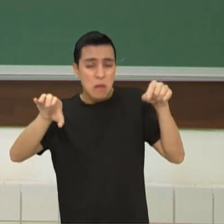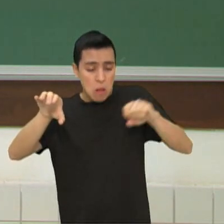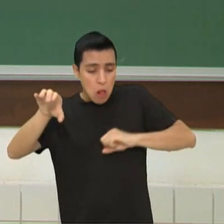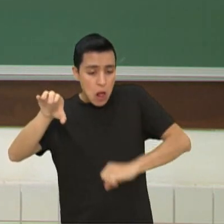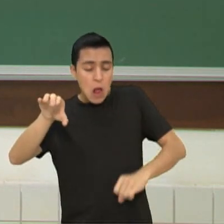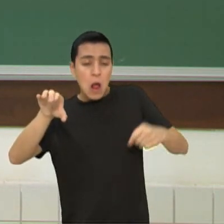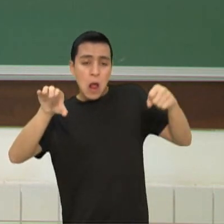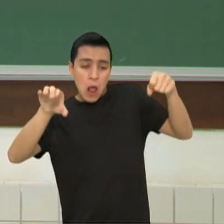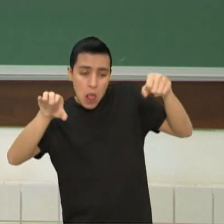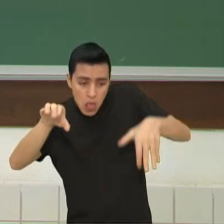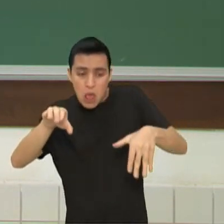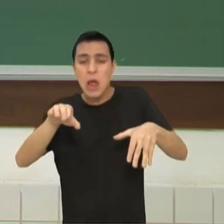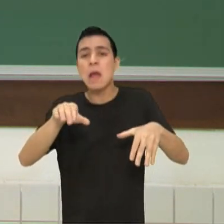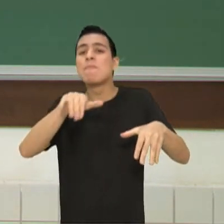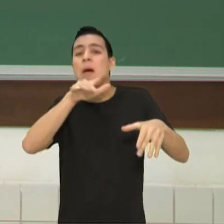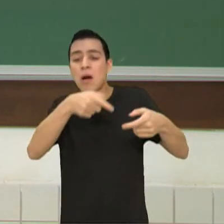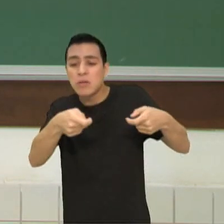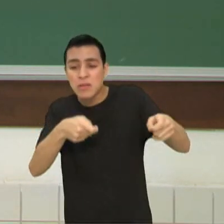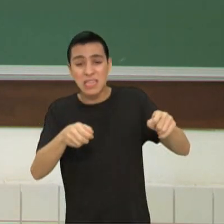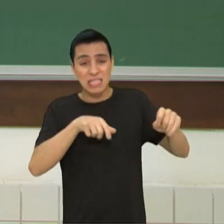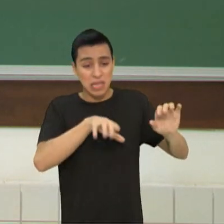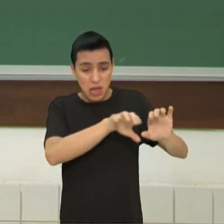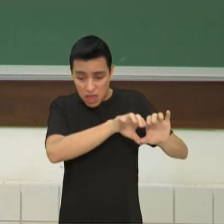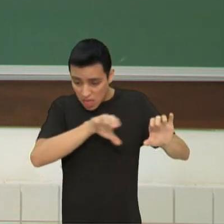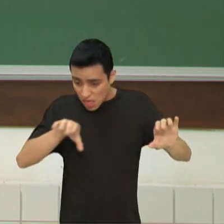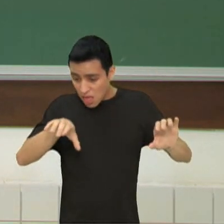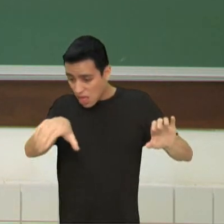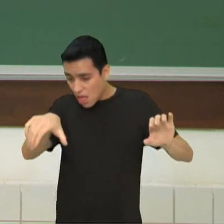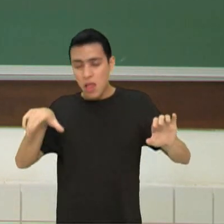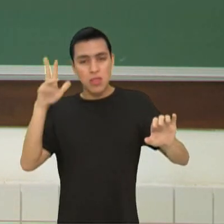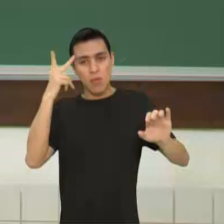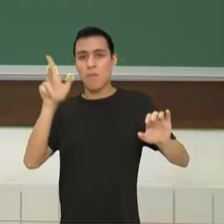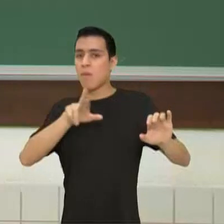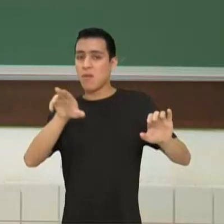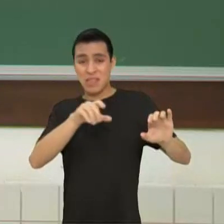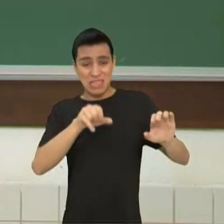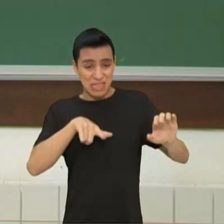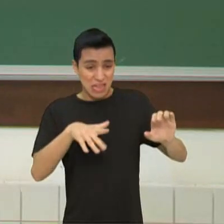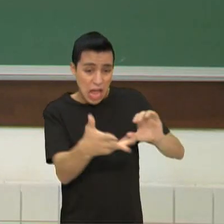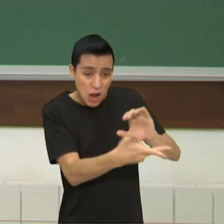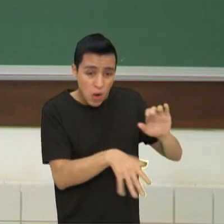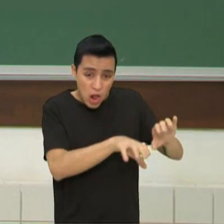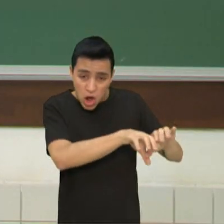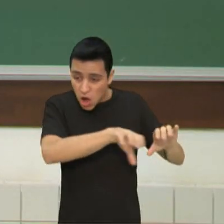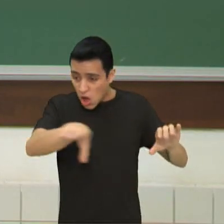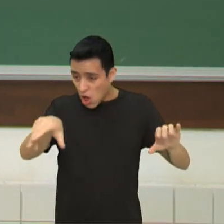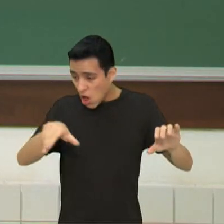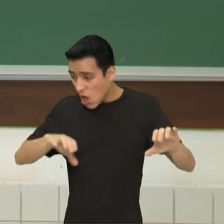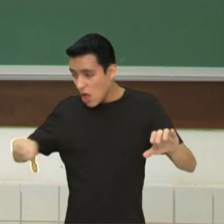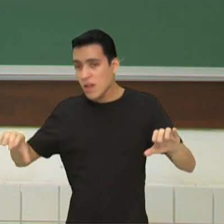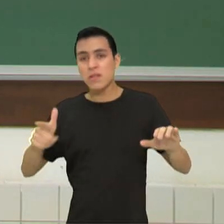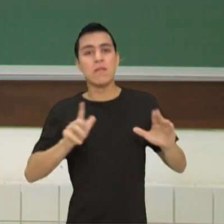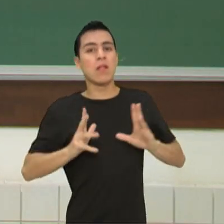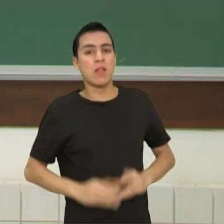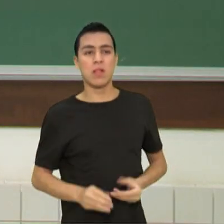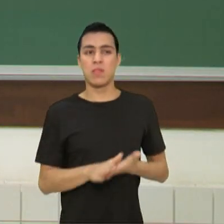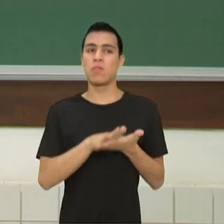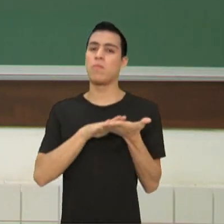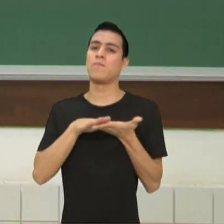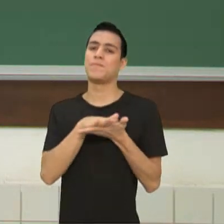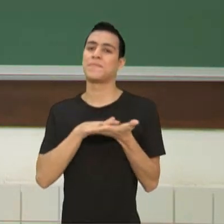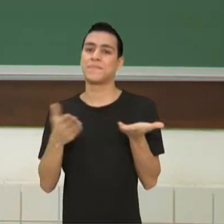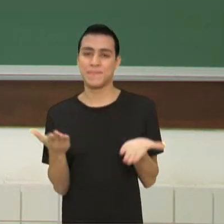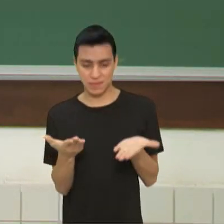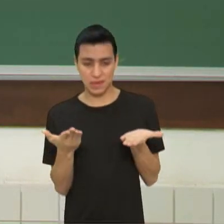mal gerido. Quando tem coleta, que não é comum, mas quando tem coleta, não tem tratamento.